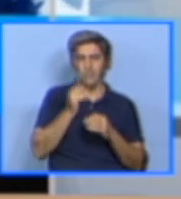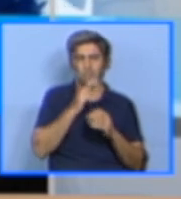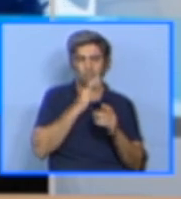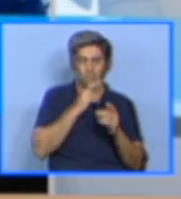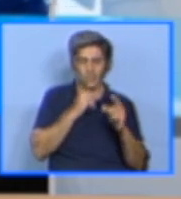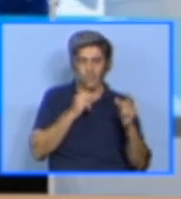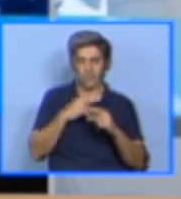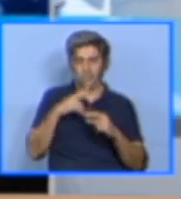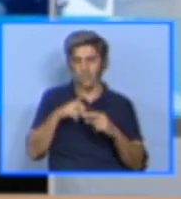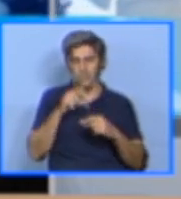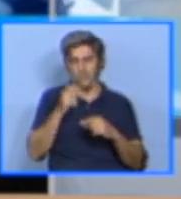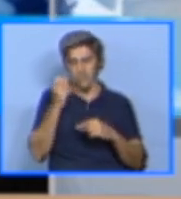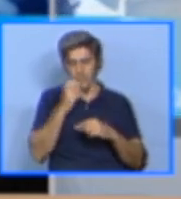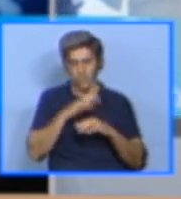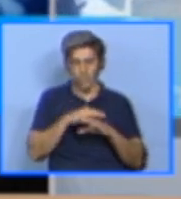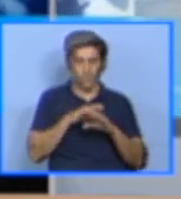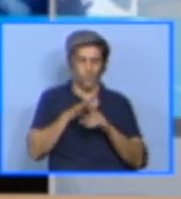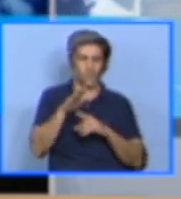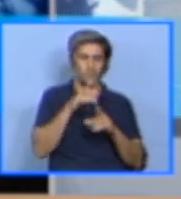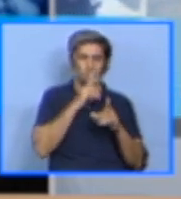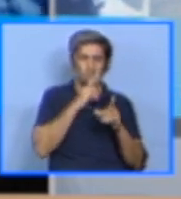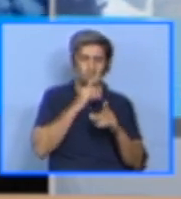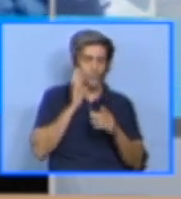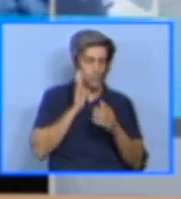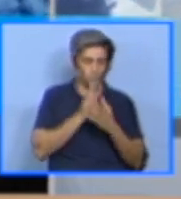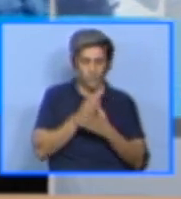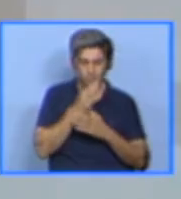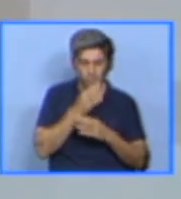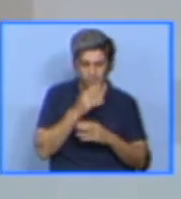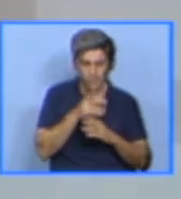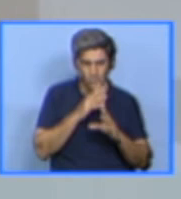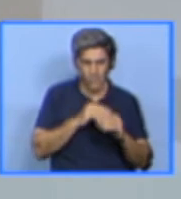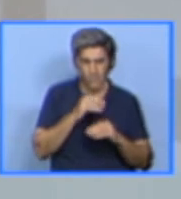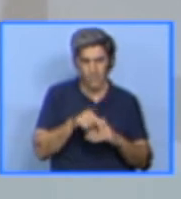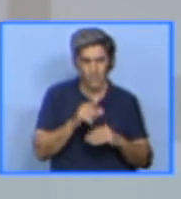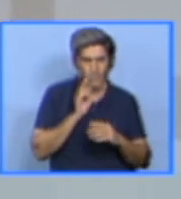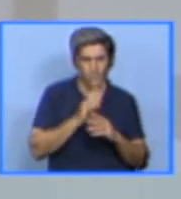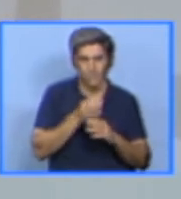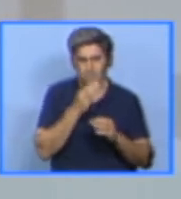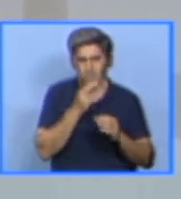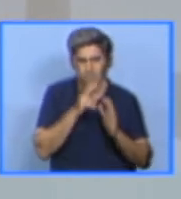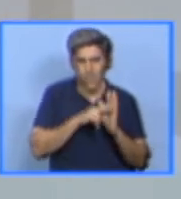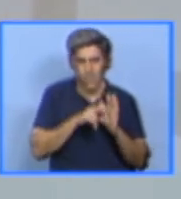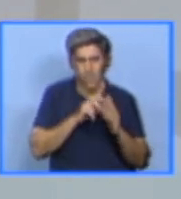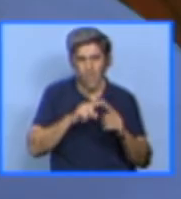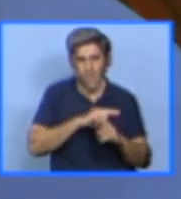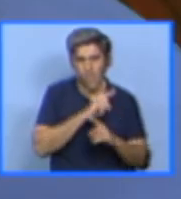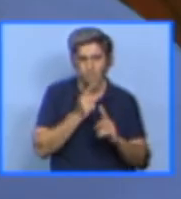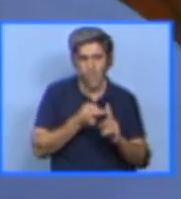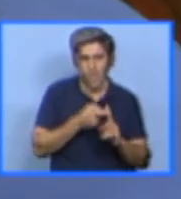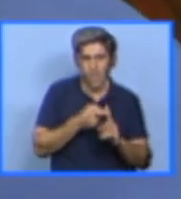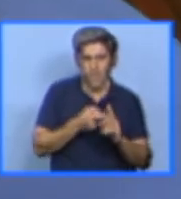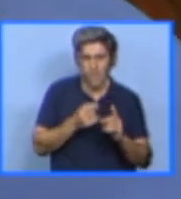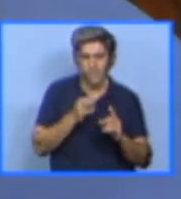e a Portugal, por causa de Fátima. Uma última referência nesta nossa conversa para falar do relatório anual